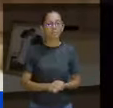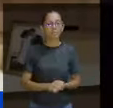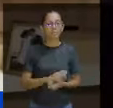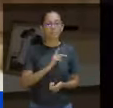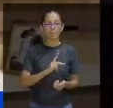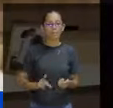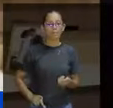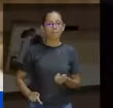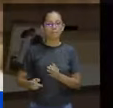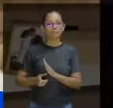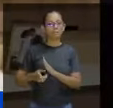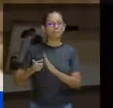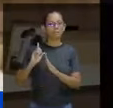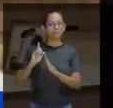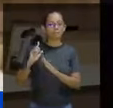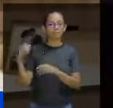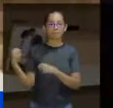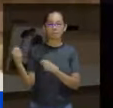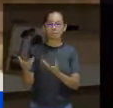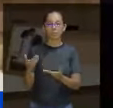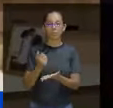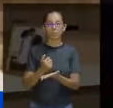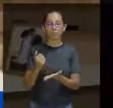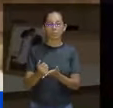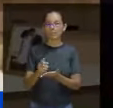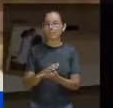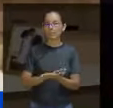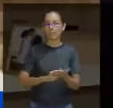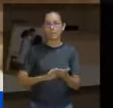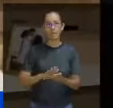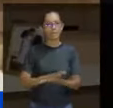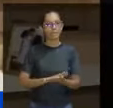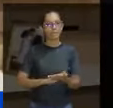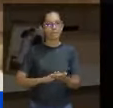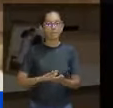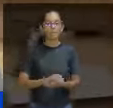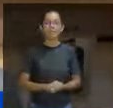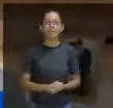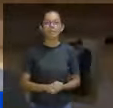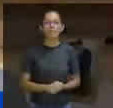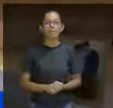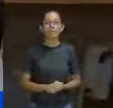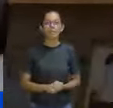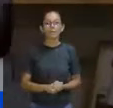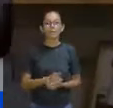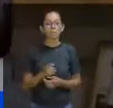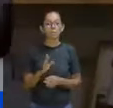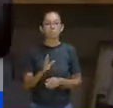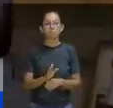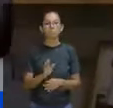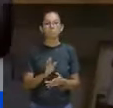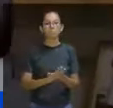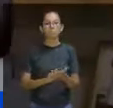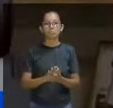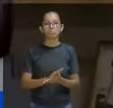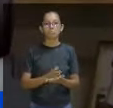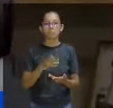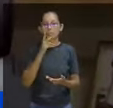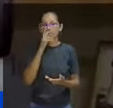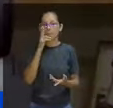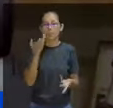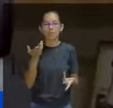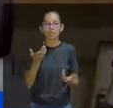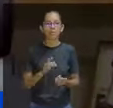presidente não entregou essa documentação e tampouco viabilizou os caminhos para se consegui-la. E aqui, Excelência, é